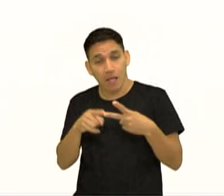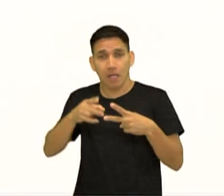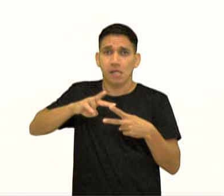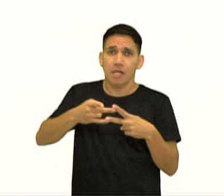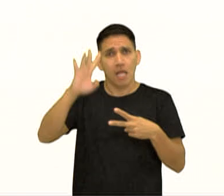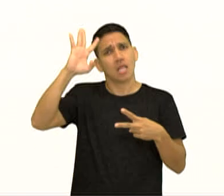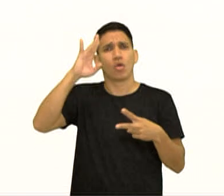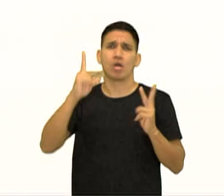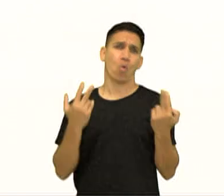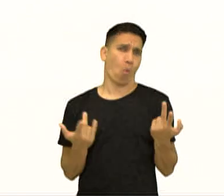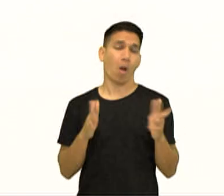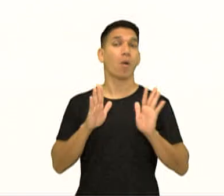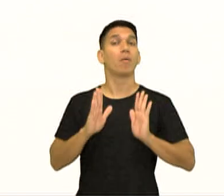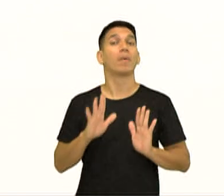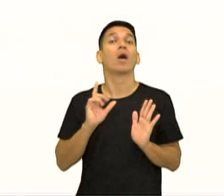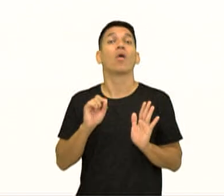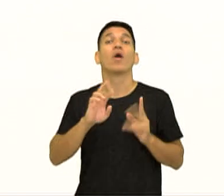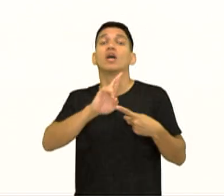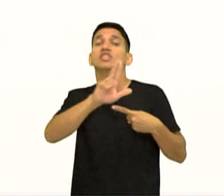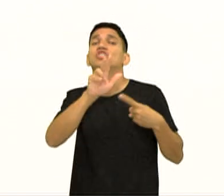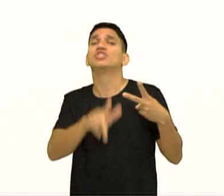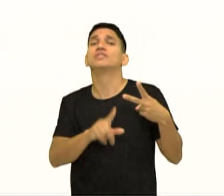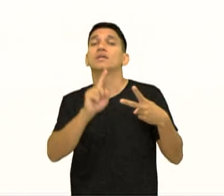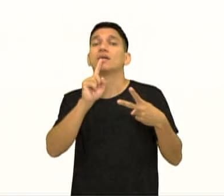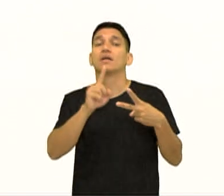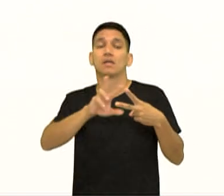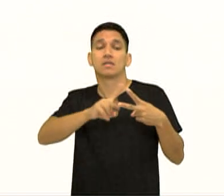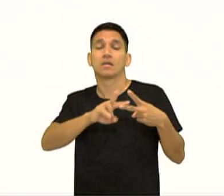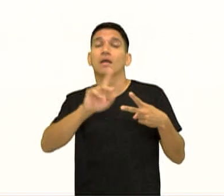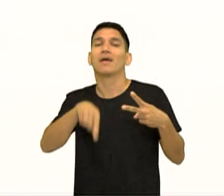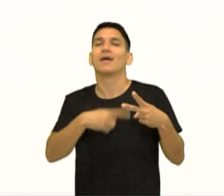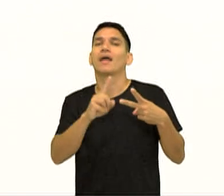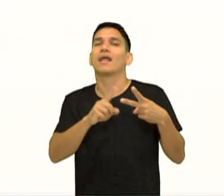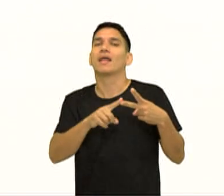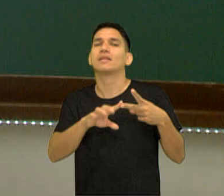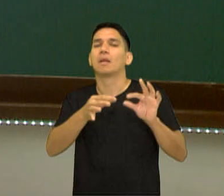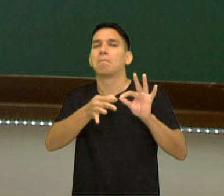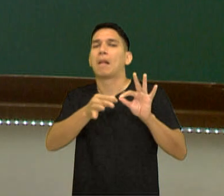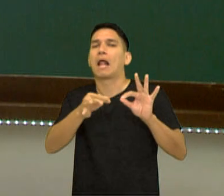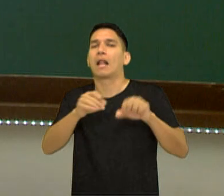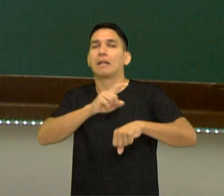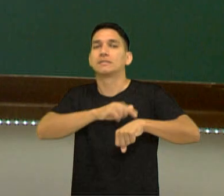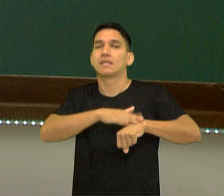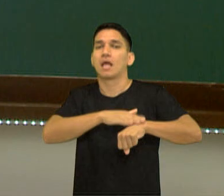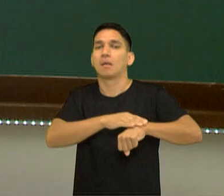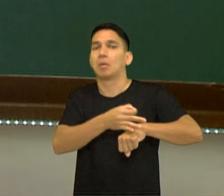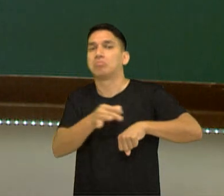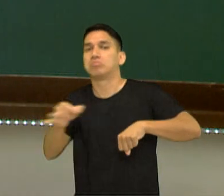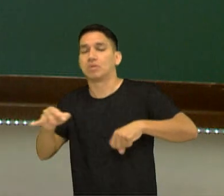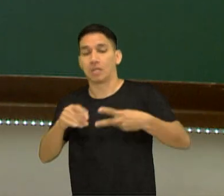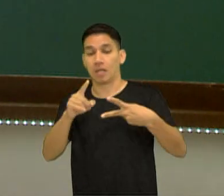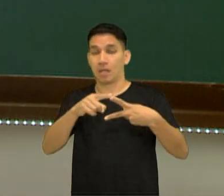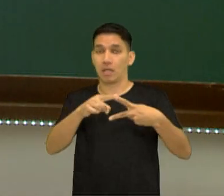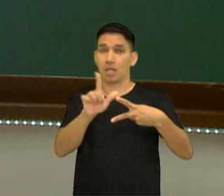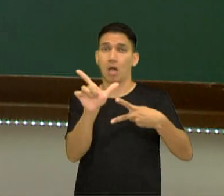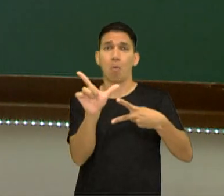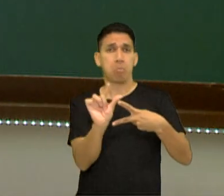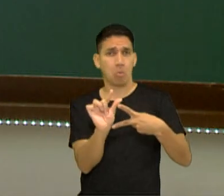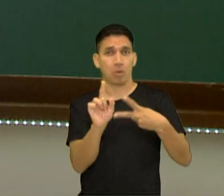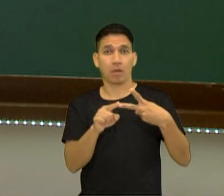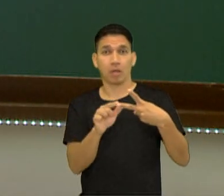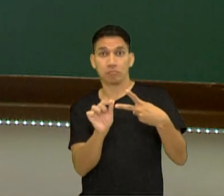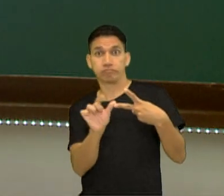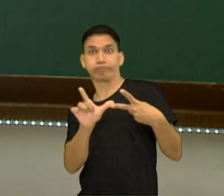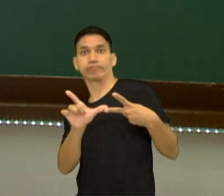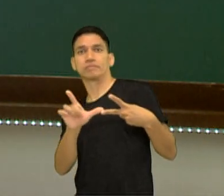no retorno do elétron. A diferença entre os dois aqui é o tempo de duração. Fluorescência dura menos tempo e fosforescência dura